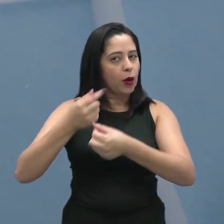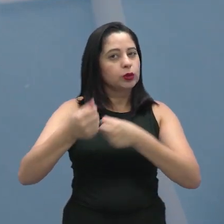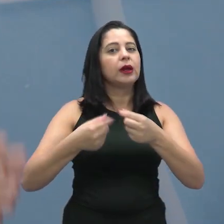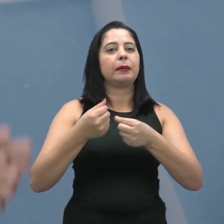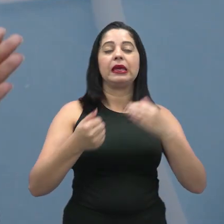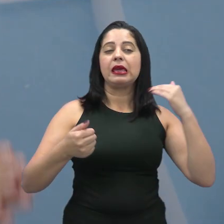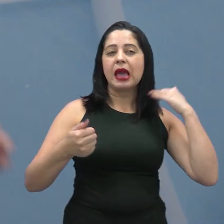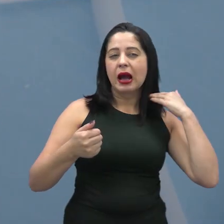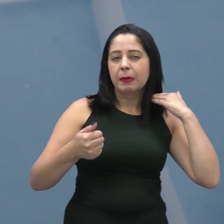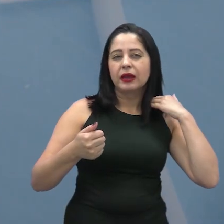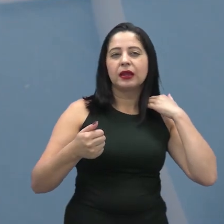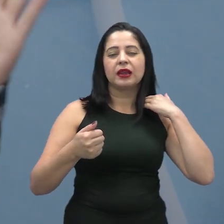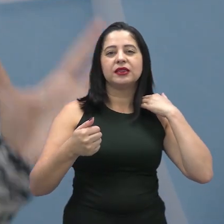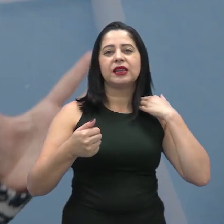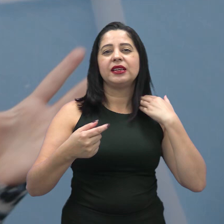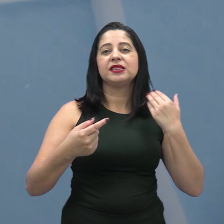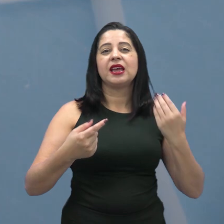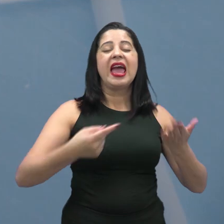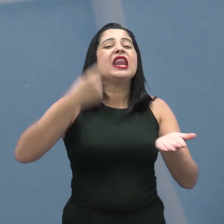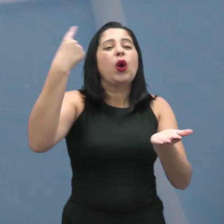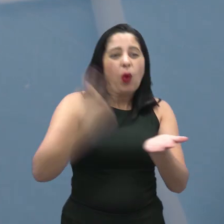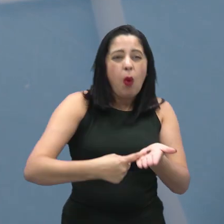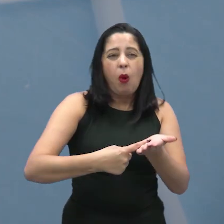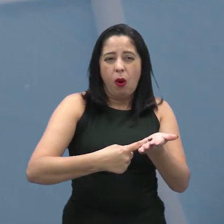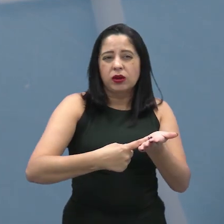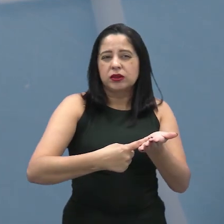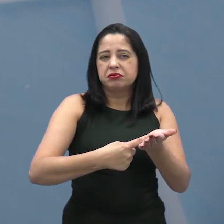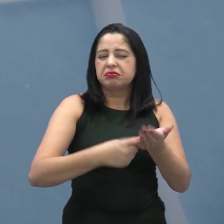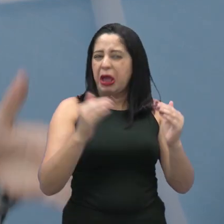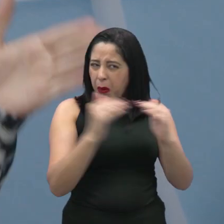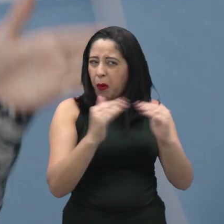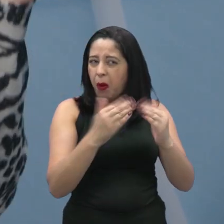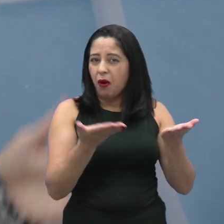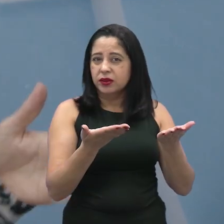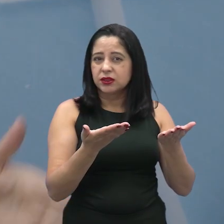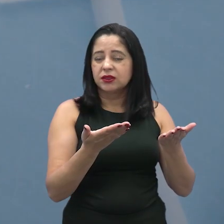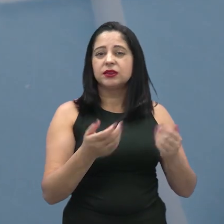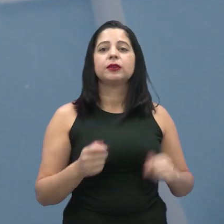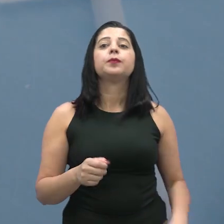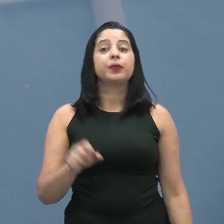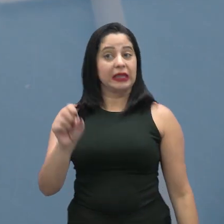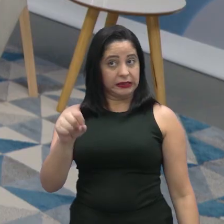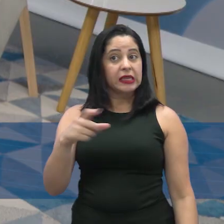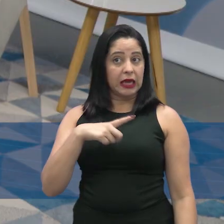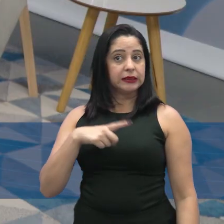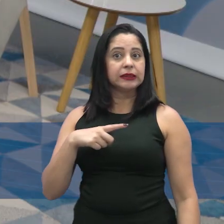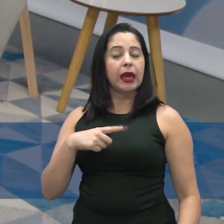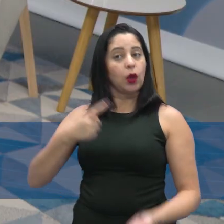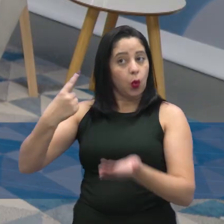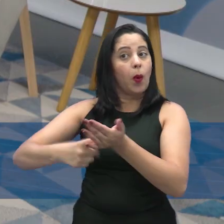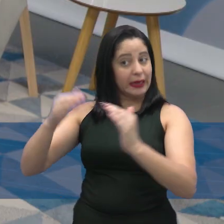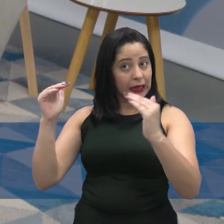do que é a classe média de fato ou não, para o pessoal de casa também entender. Há um consenso claro? Tem um consenso claro, sim,